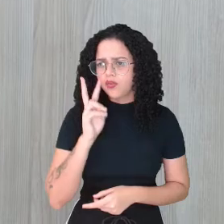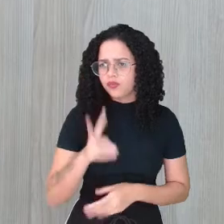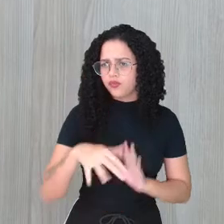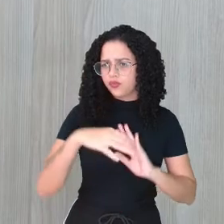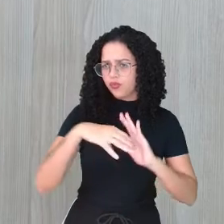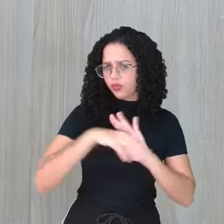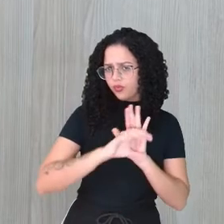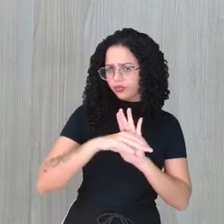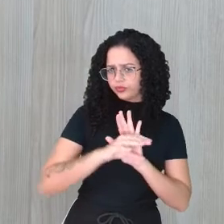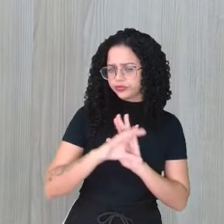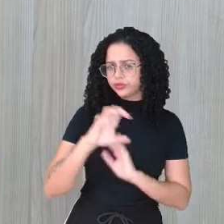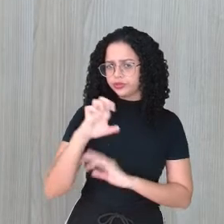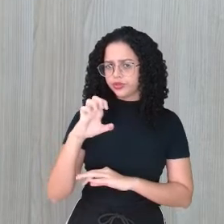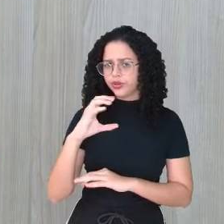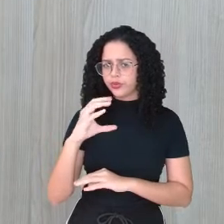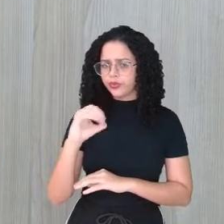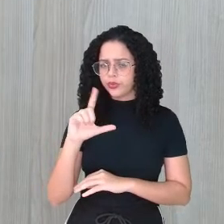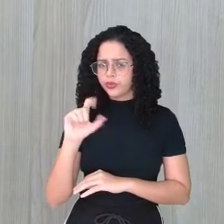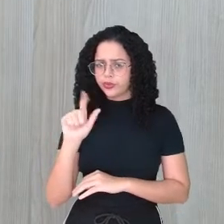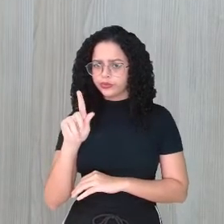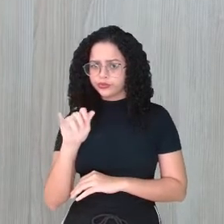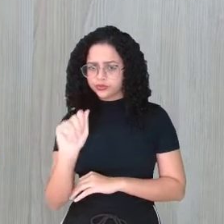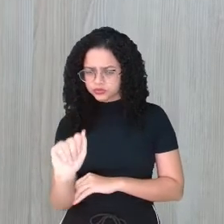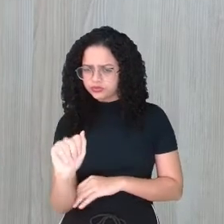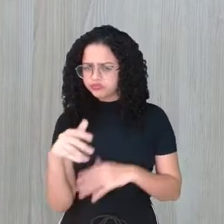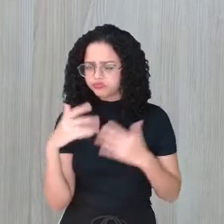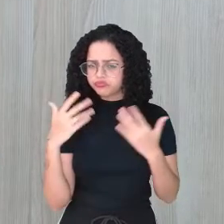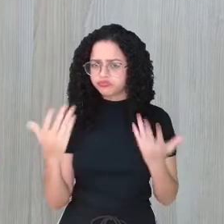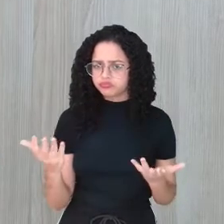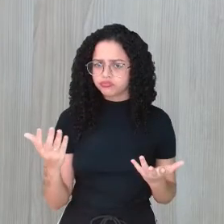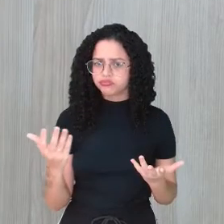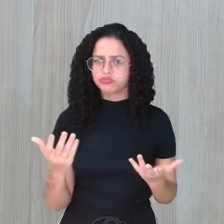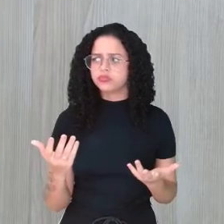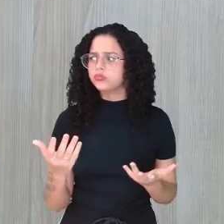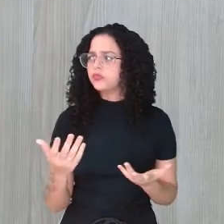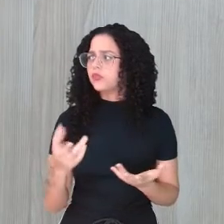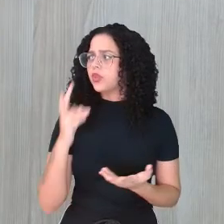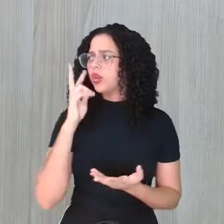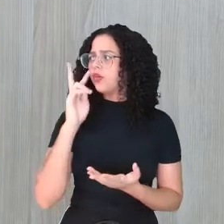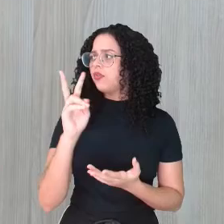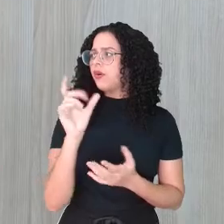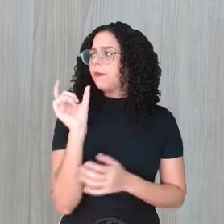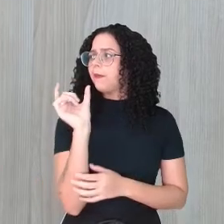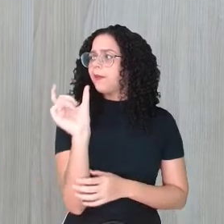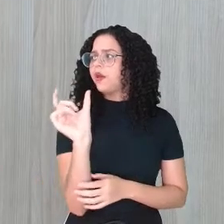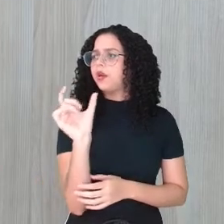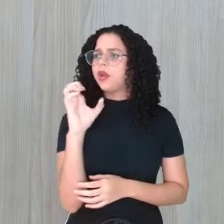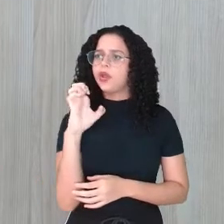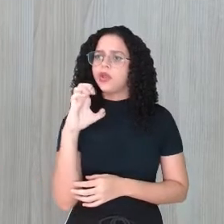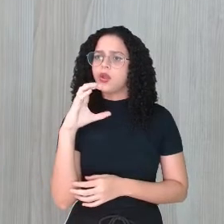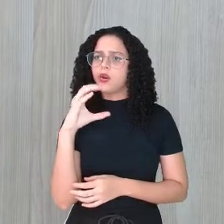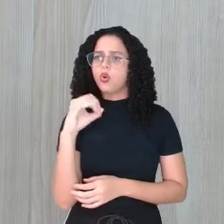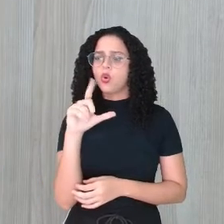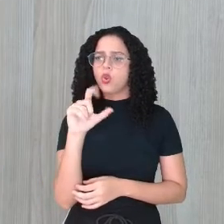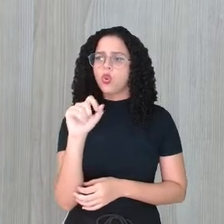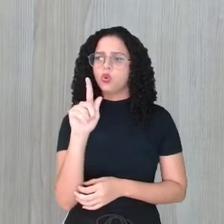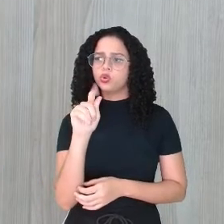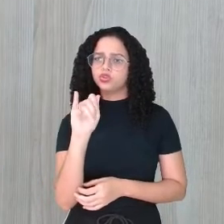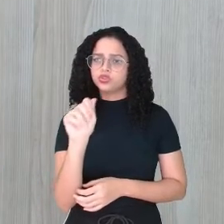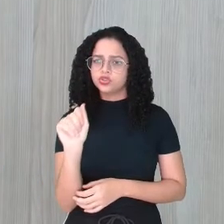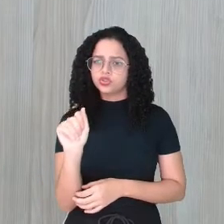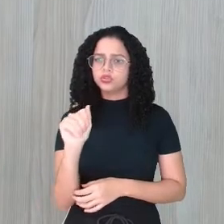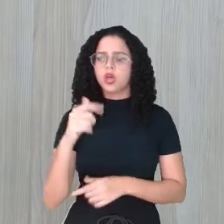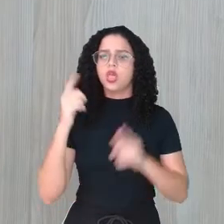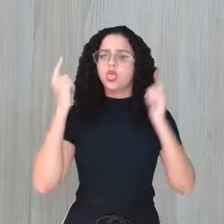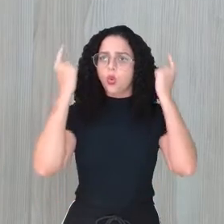conceito de ecologia, né? Até vamos pegar no pé dessa palavra aí, né? Ecologia. O